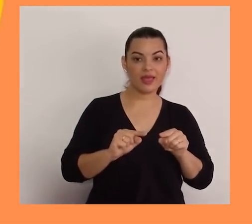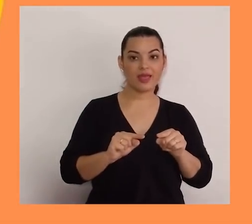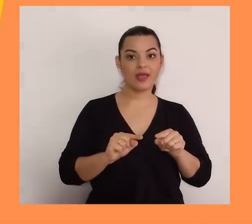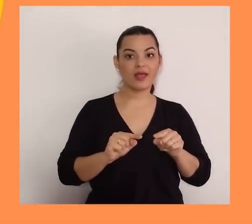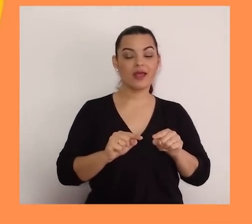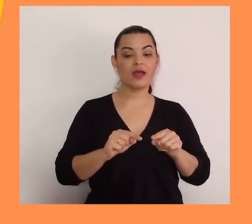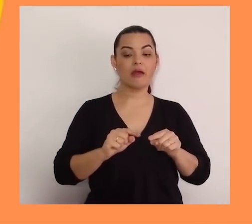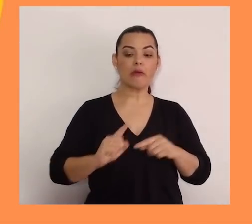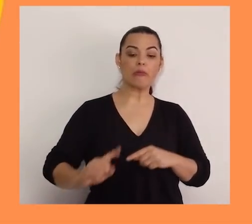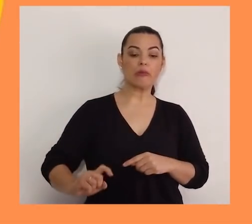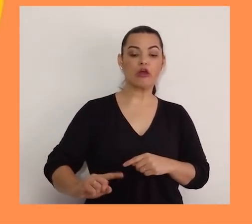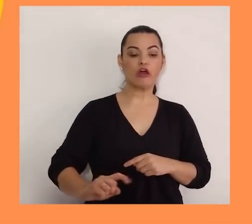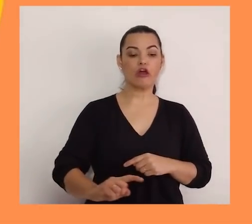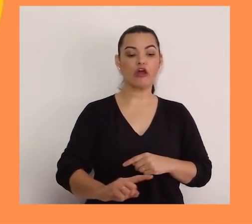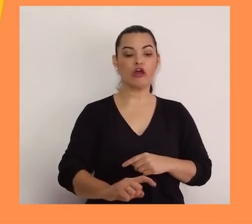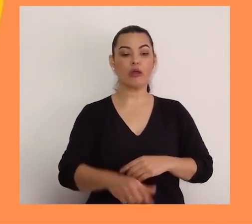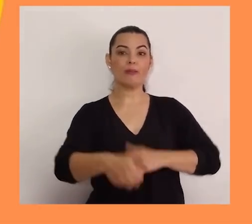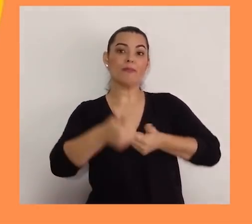ainda